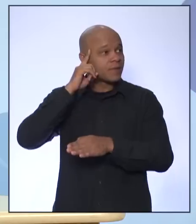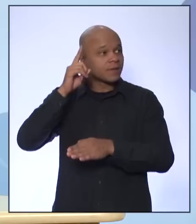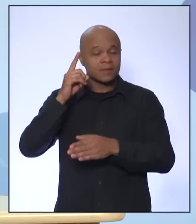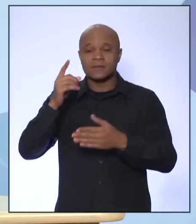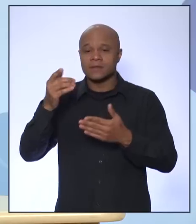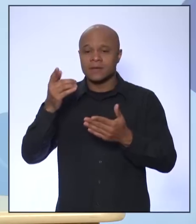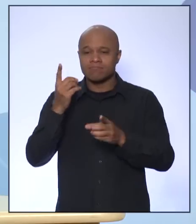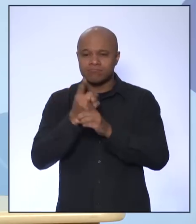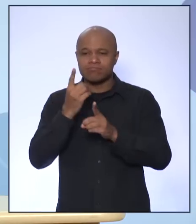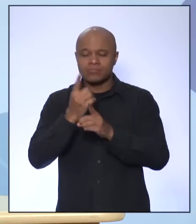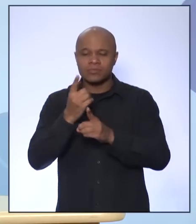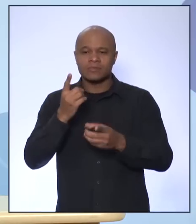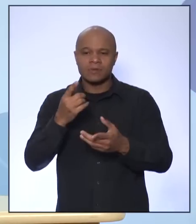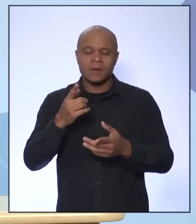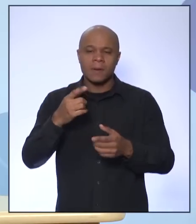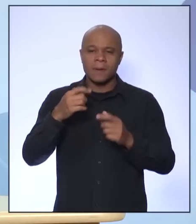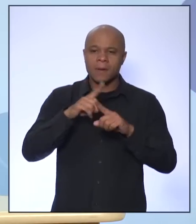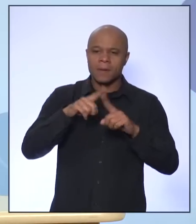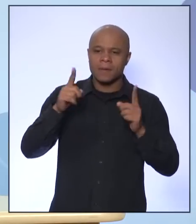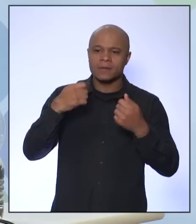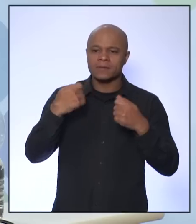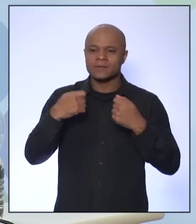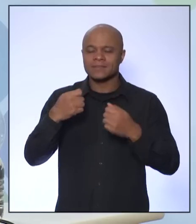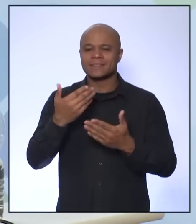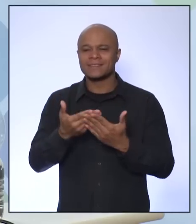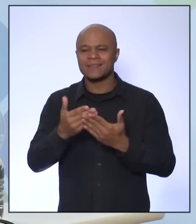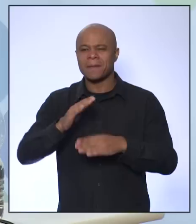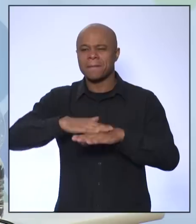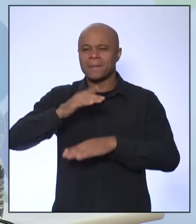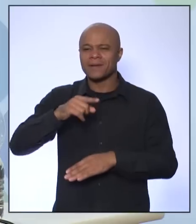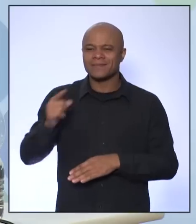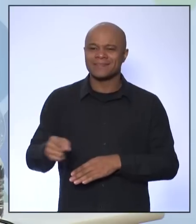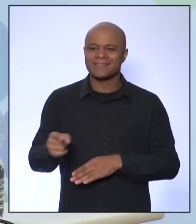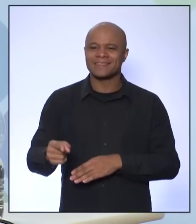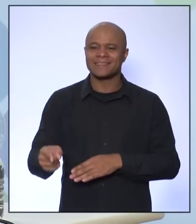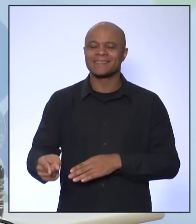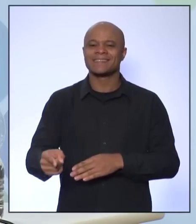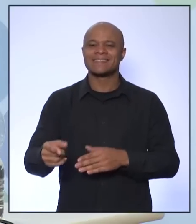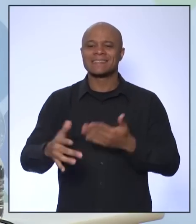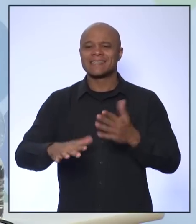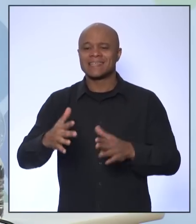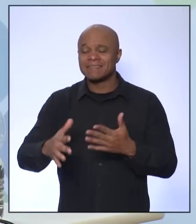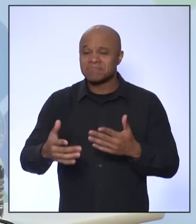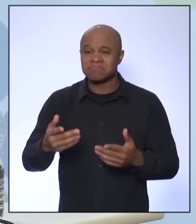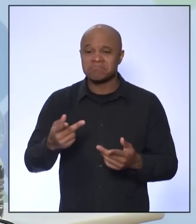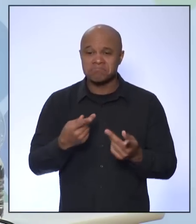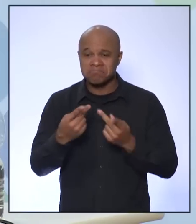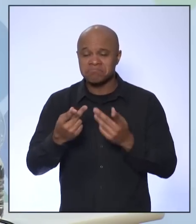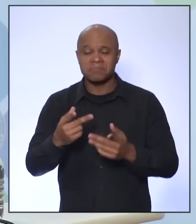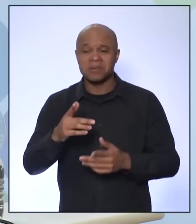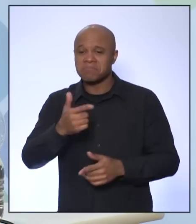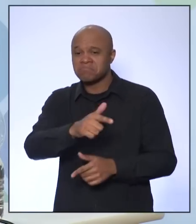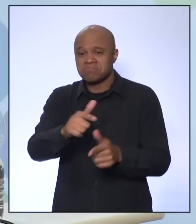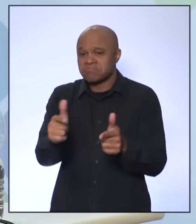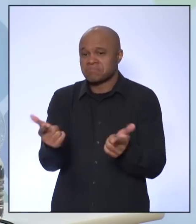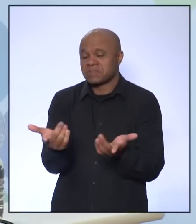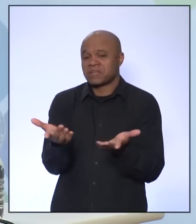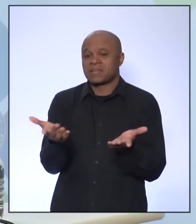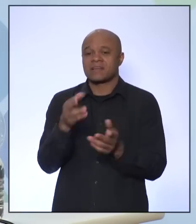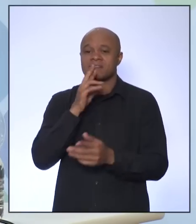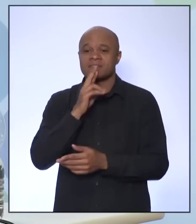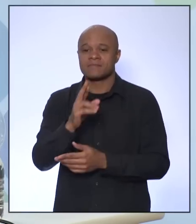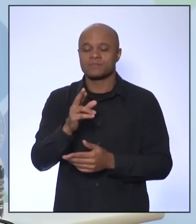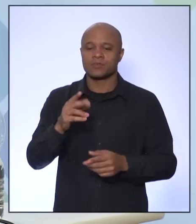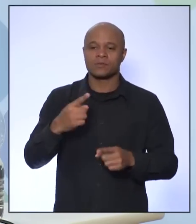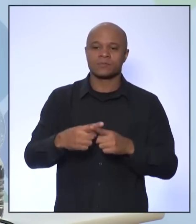aprofundada para falar sobre isso, não é mesmo, professora? E às vezes a gente também não tem esse tipo de resposta. Os arqueólogos tentam se aproximar ao